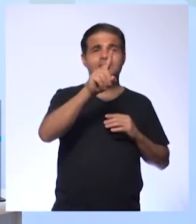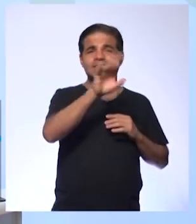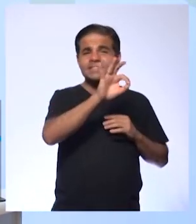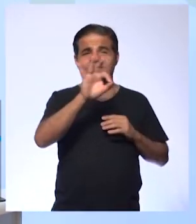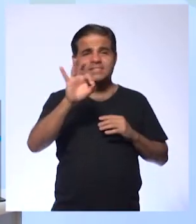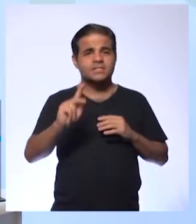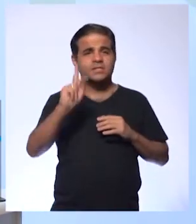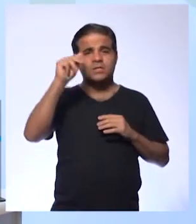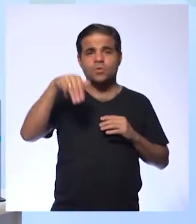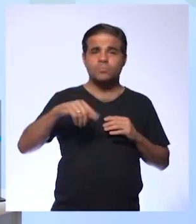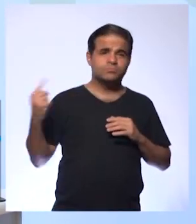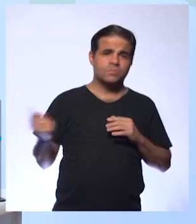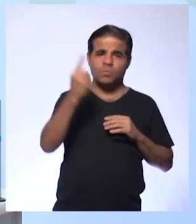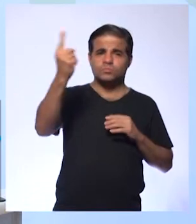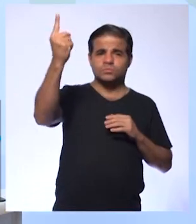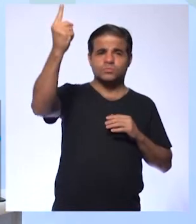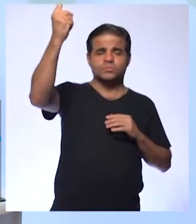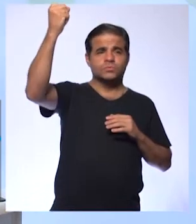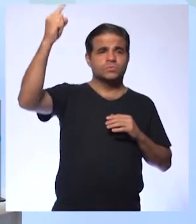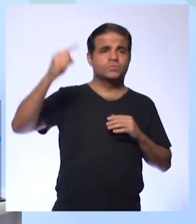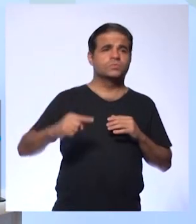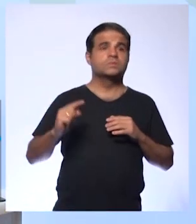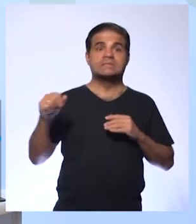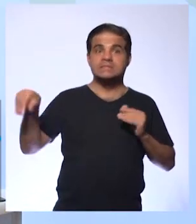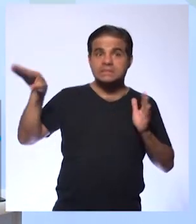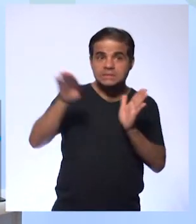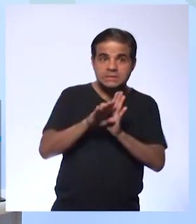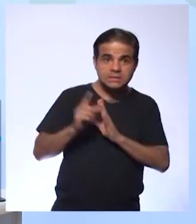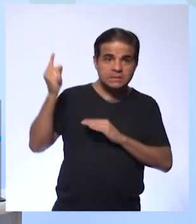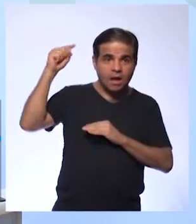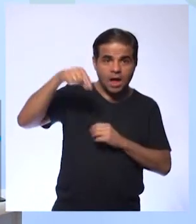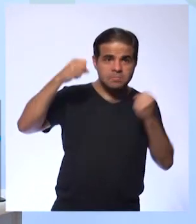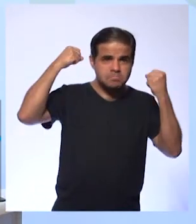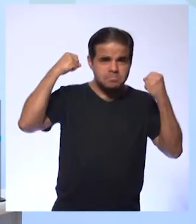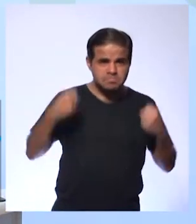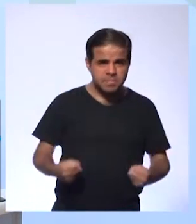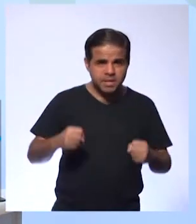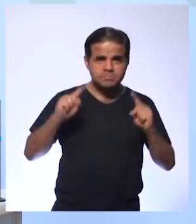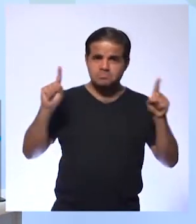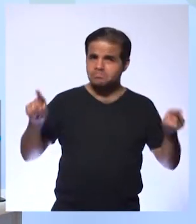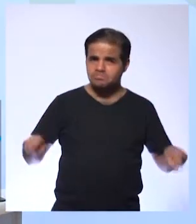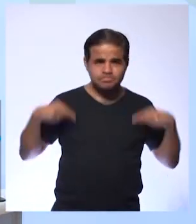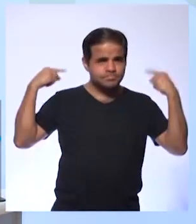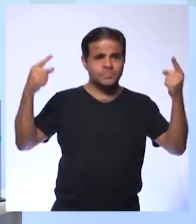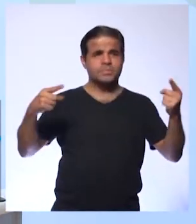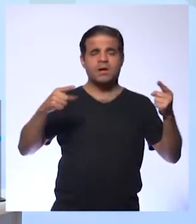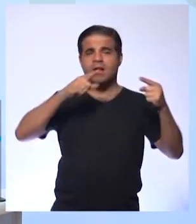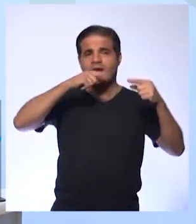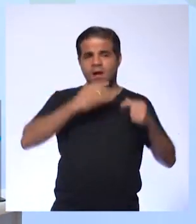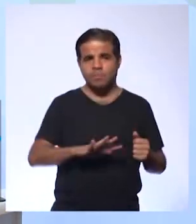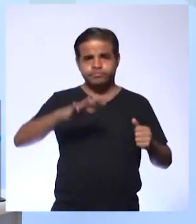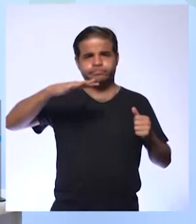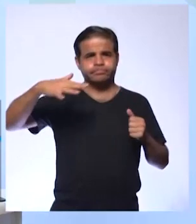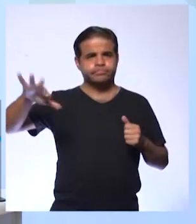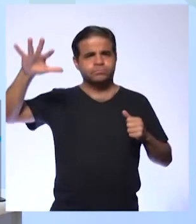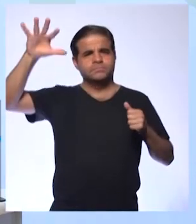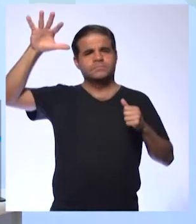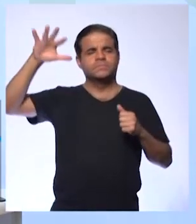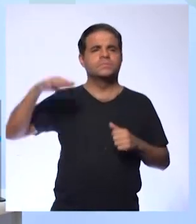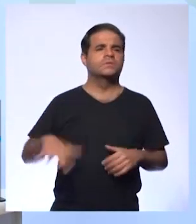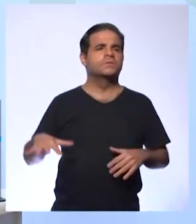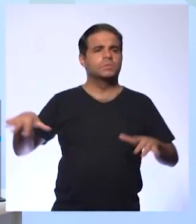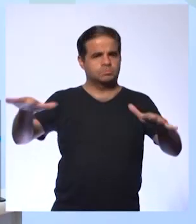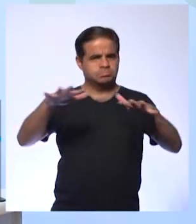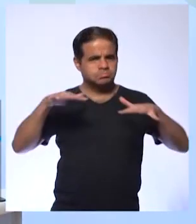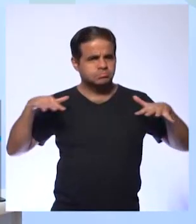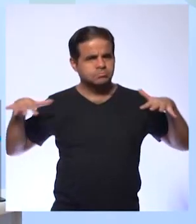quilômetros de altura, né, essas rochas. E quando elas caem, com peso bem maior, vai refletir nas ondas. E essas ondas vão